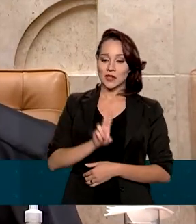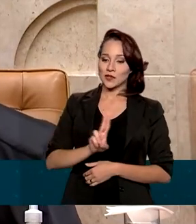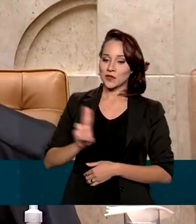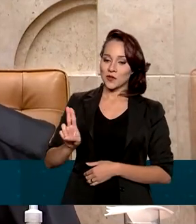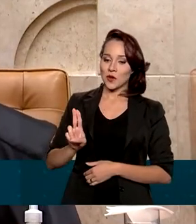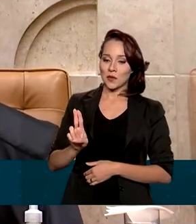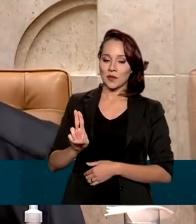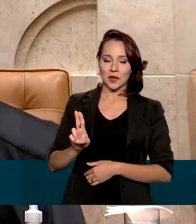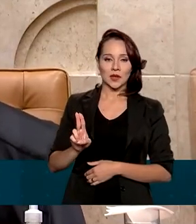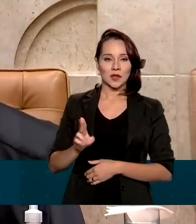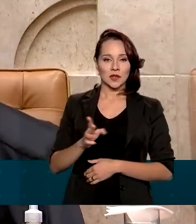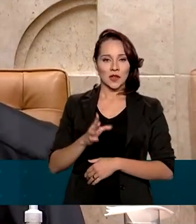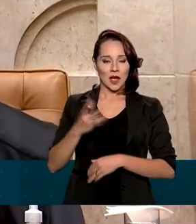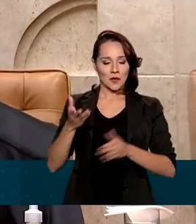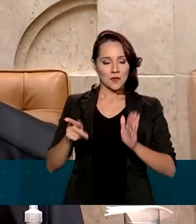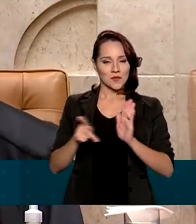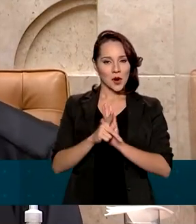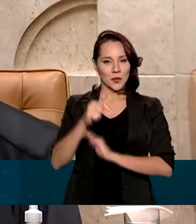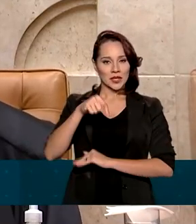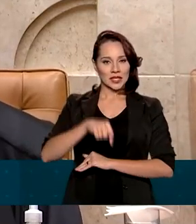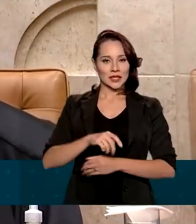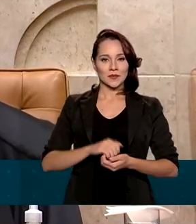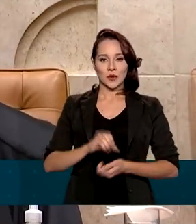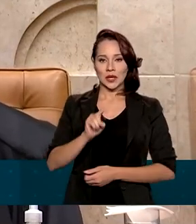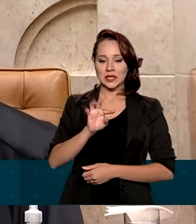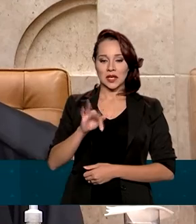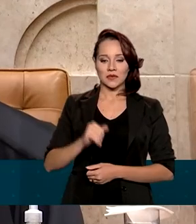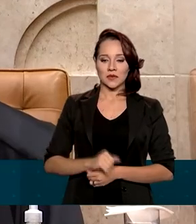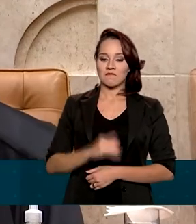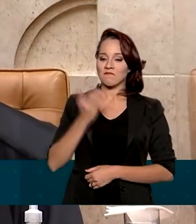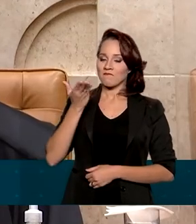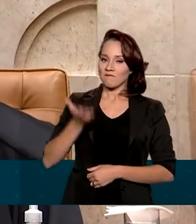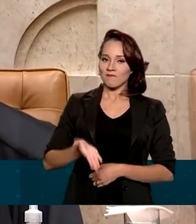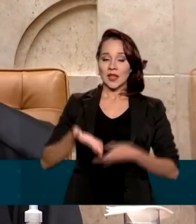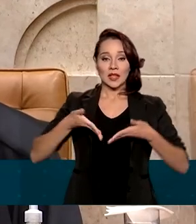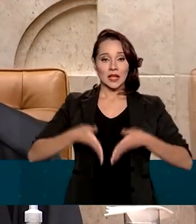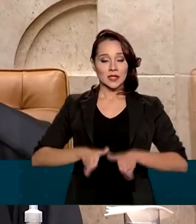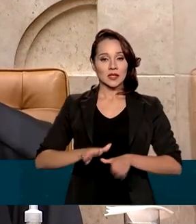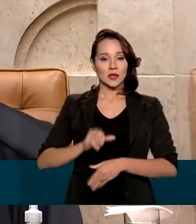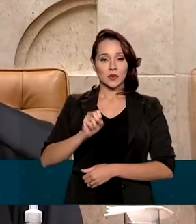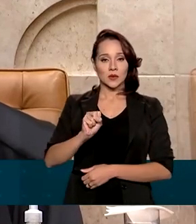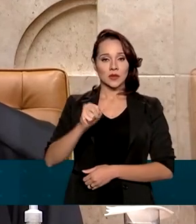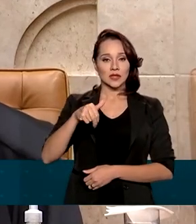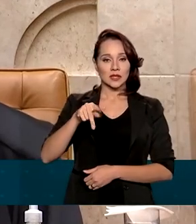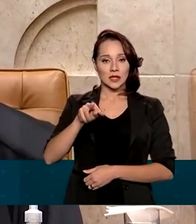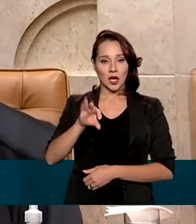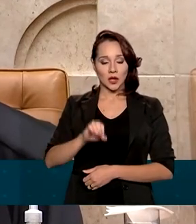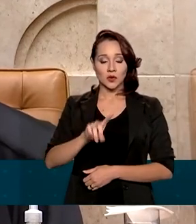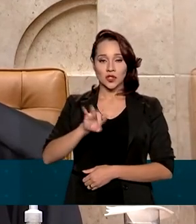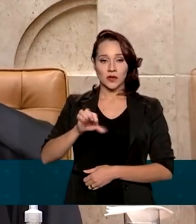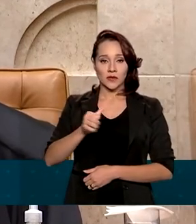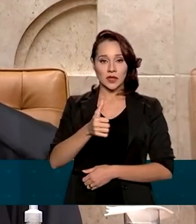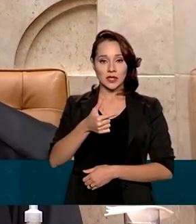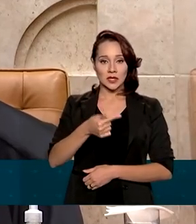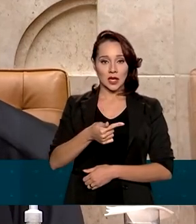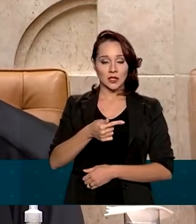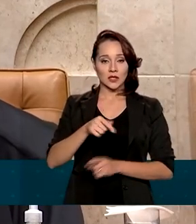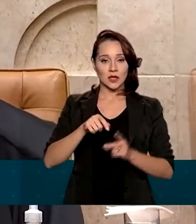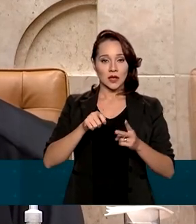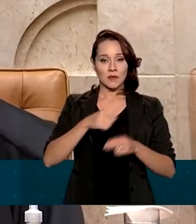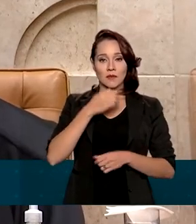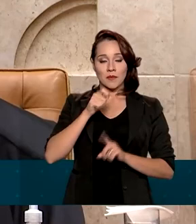na qualidade de integrante da Corte. Vossa Excelência, nascido em Santos, 27 de dezembro de 72,